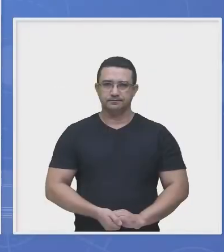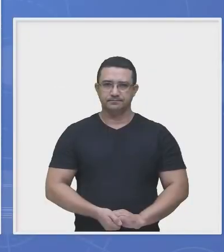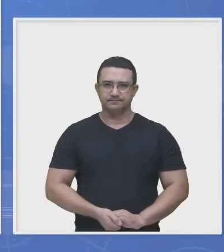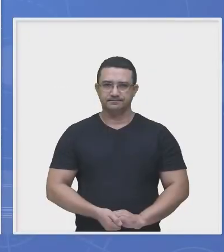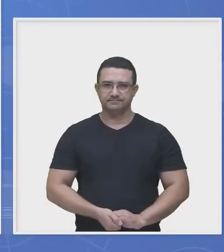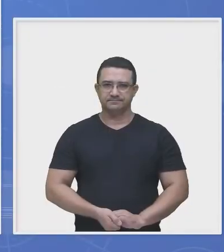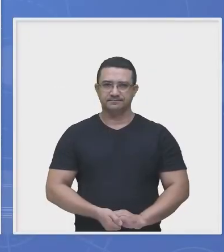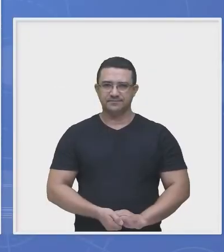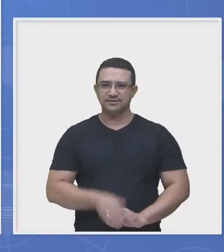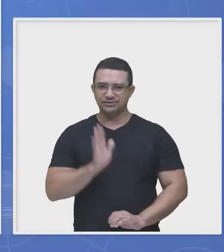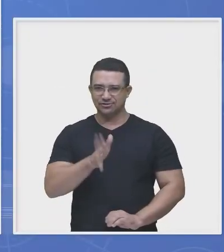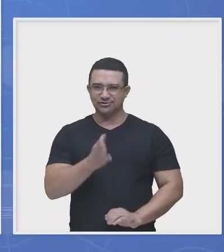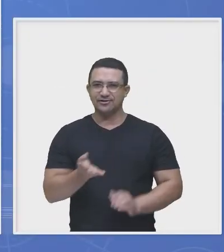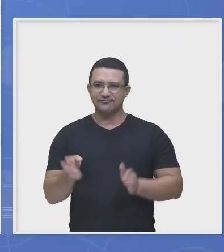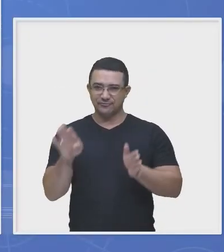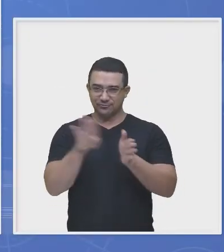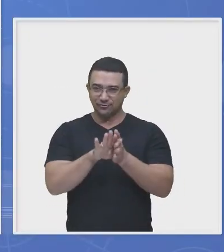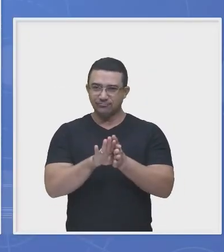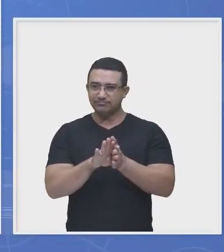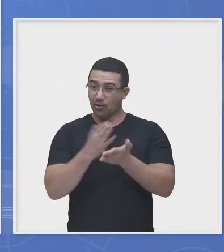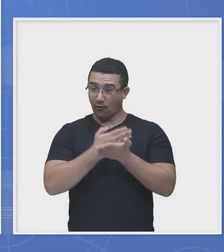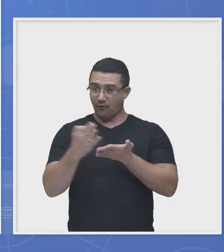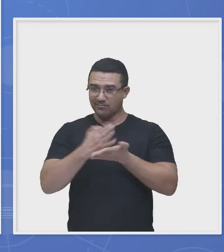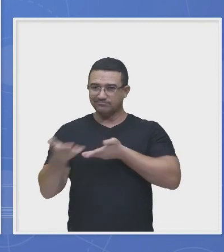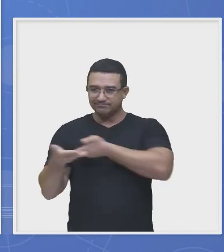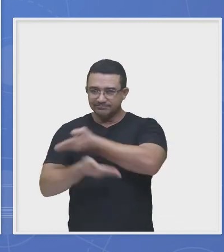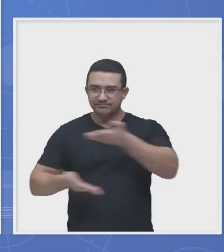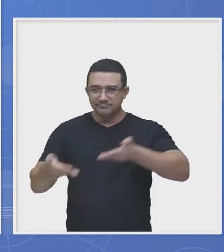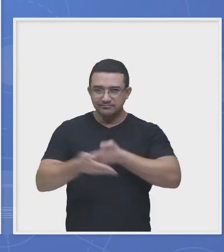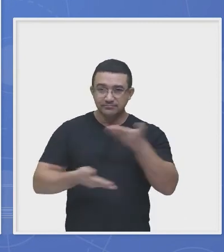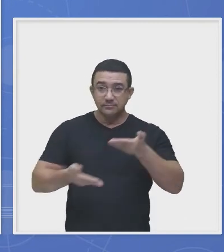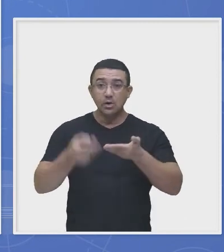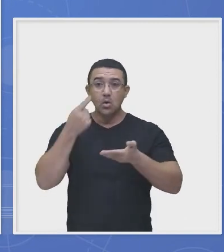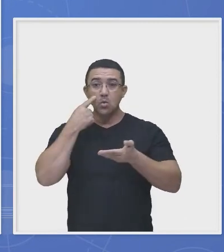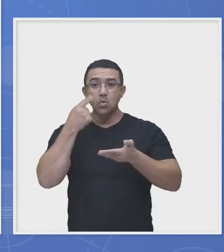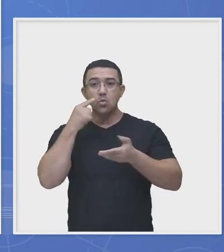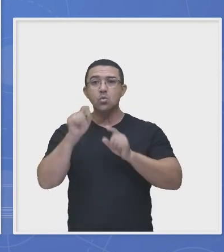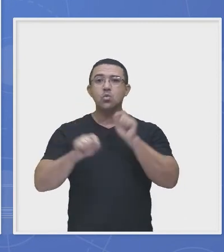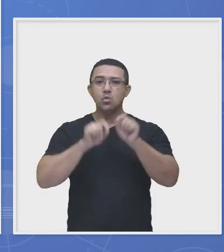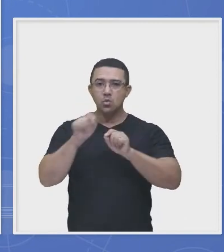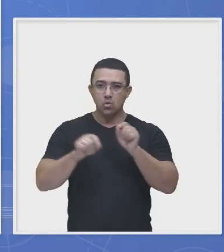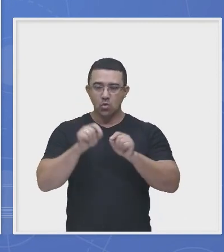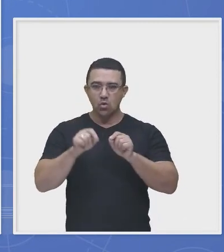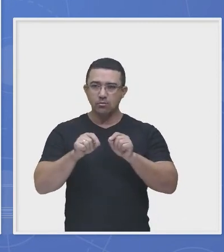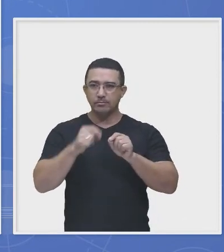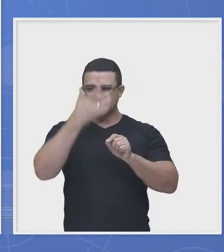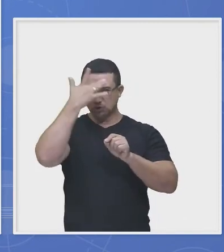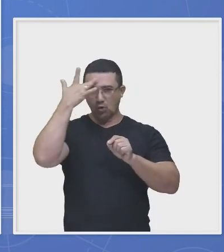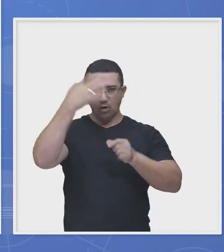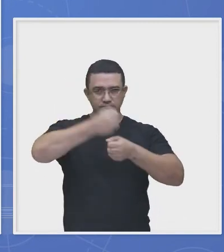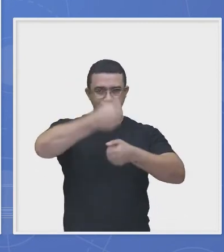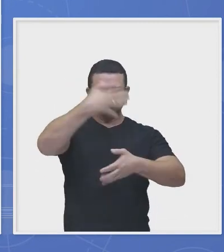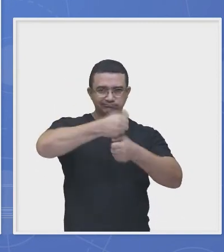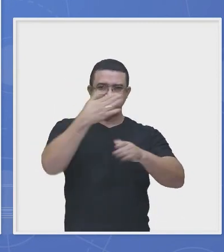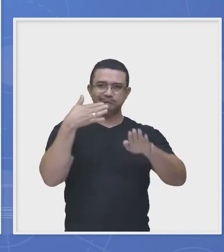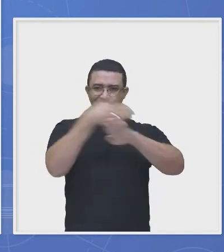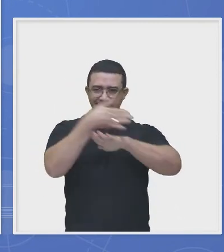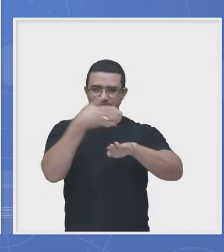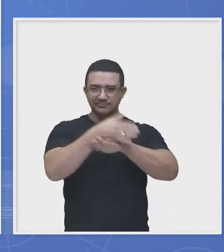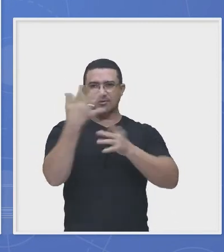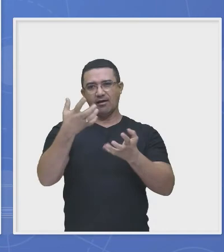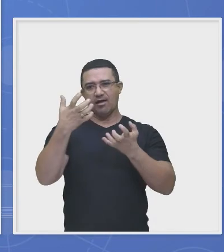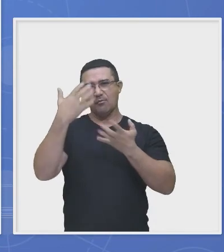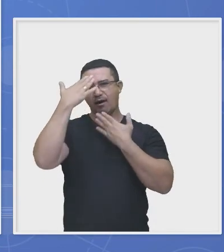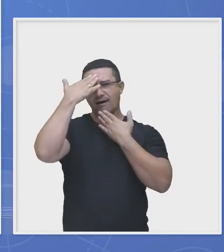Muito bem, gente, voltamos para interagir, então vamos observar quem participou no chat, agradecendo já de imediato